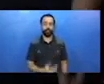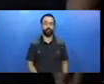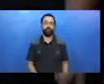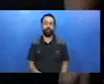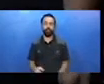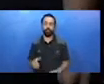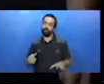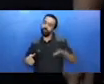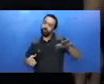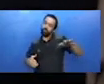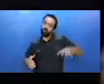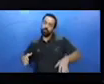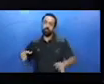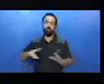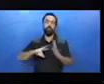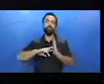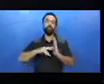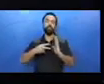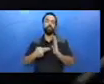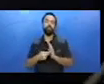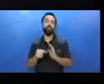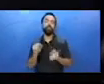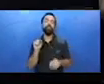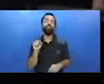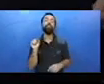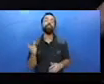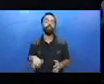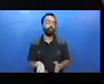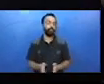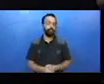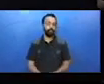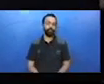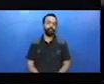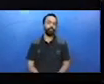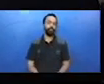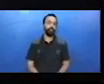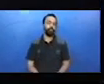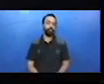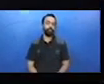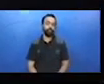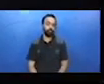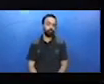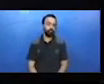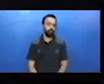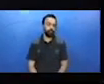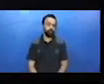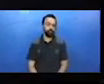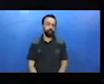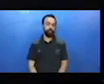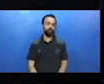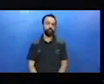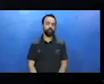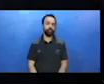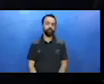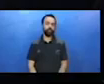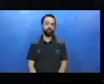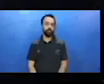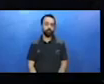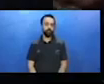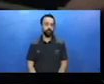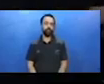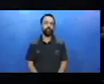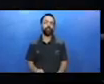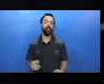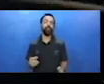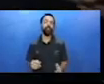Nadar. Então, o que é nadar, né? O que significa a gente fazer o termo nadar, a gente realizar a ação